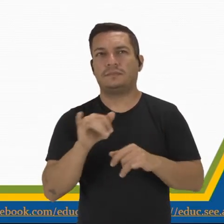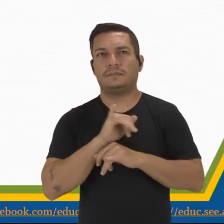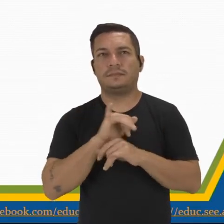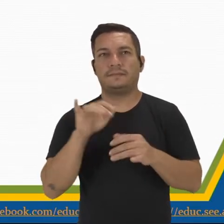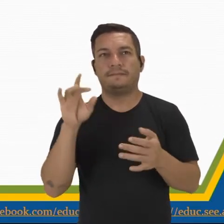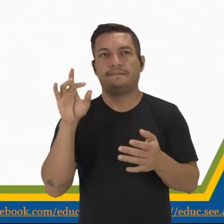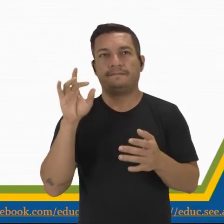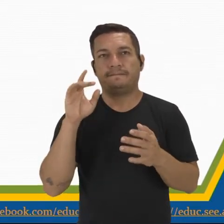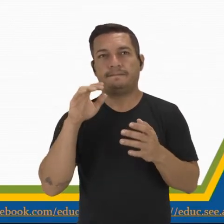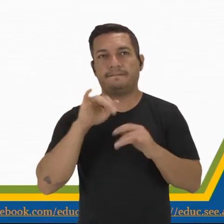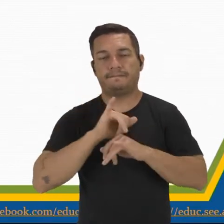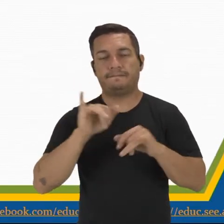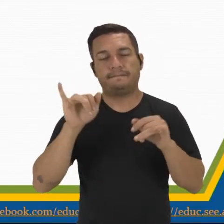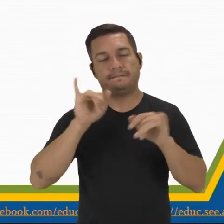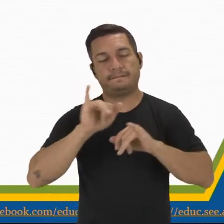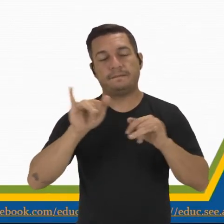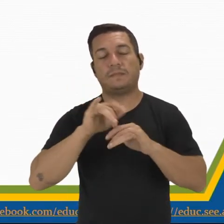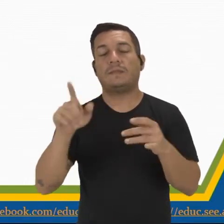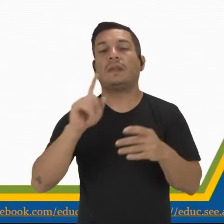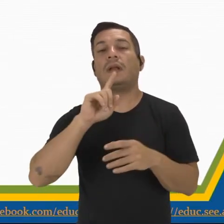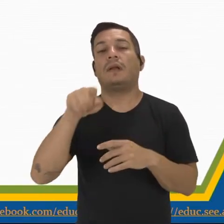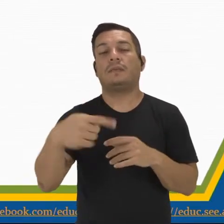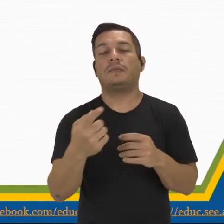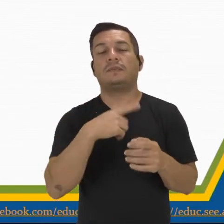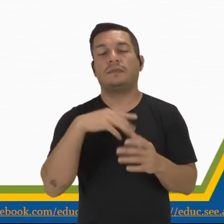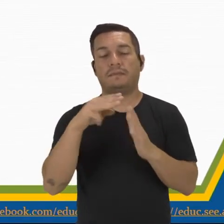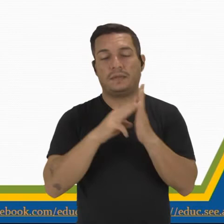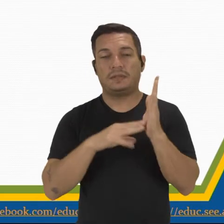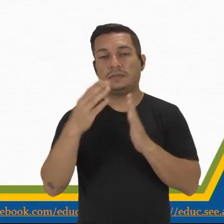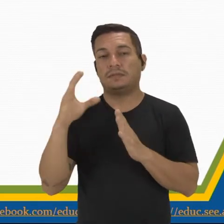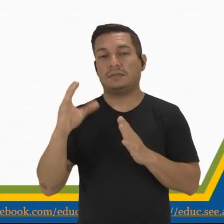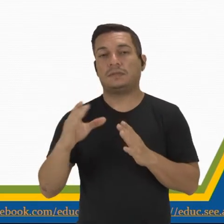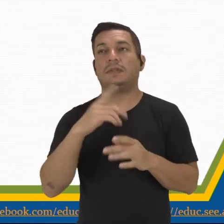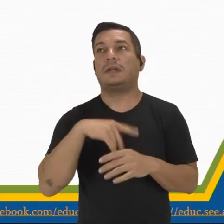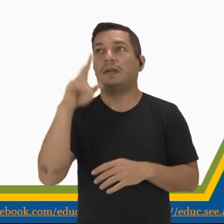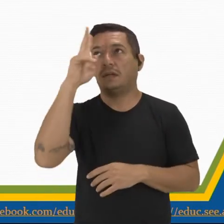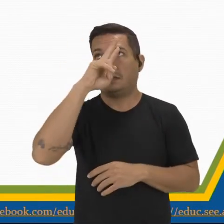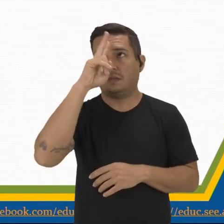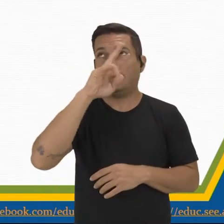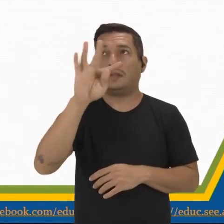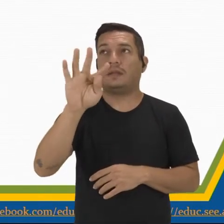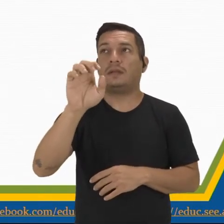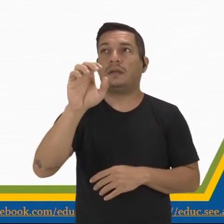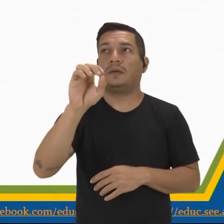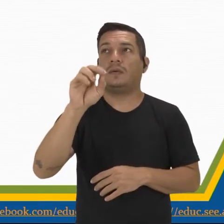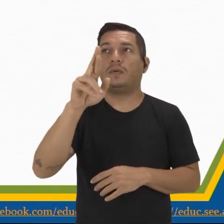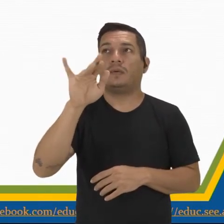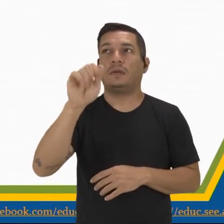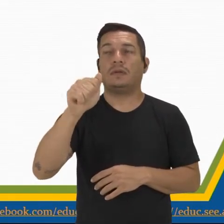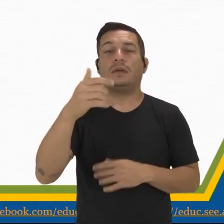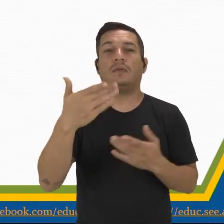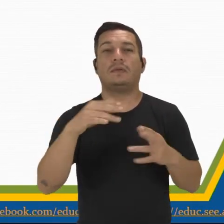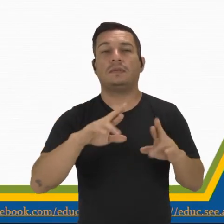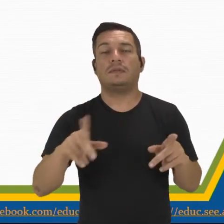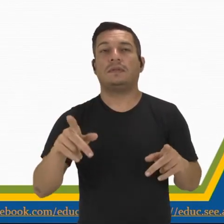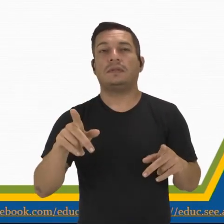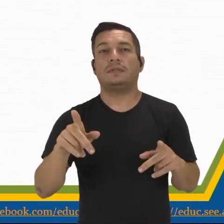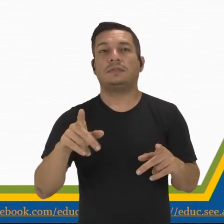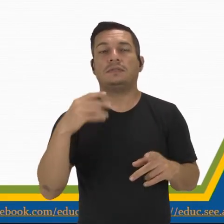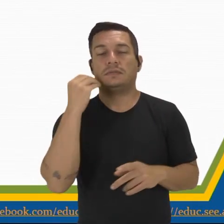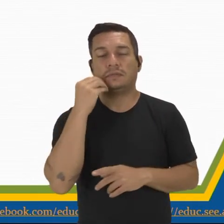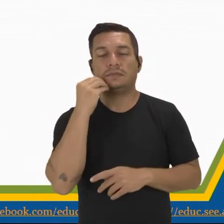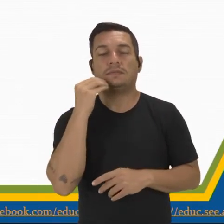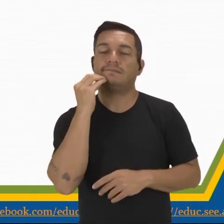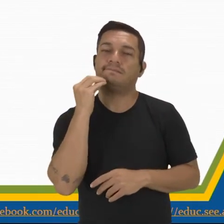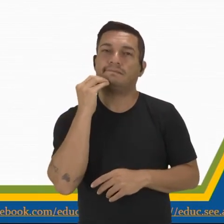Todas as afirmações realizadas após a utilização do método científico são chamadas de teorias. Quando diferentes